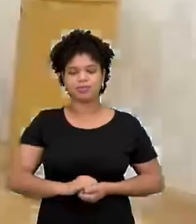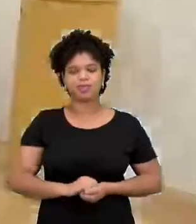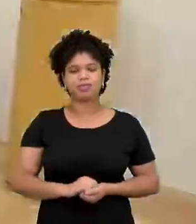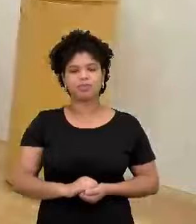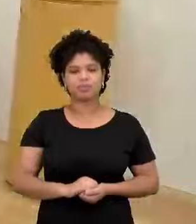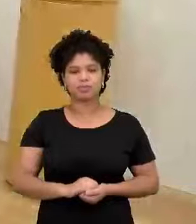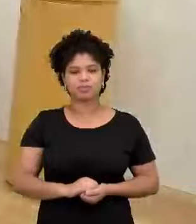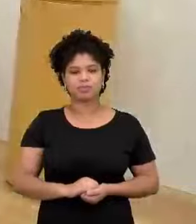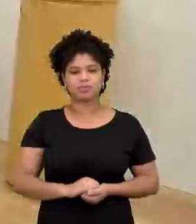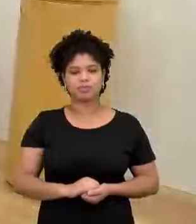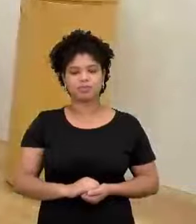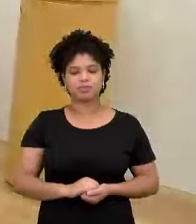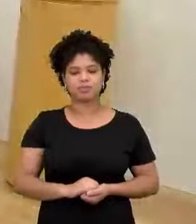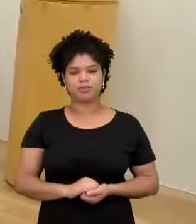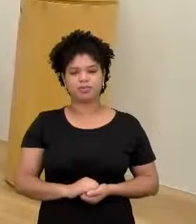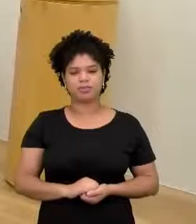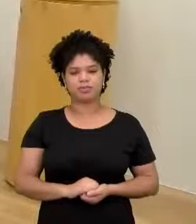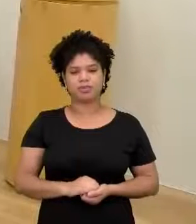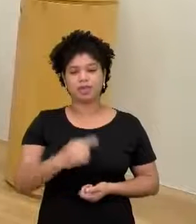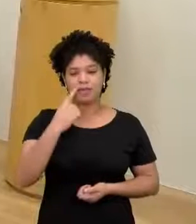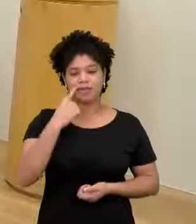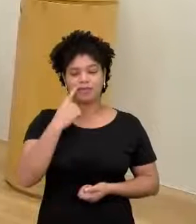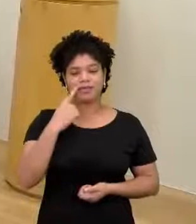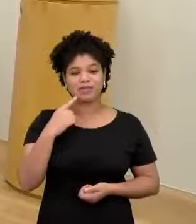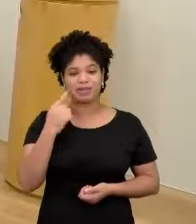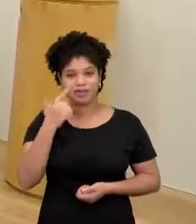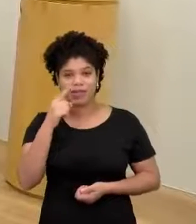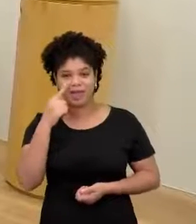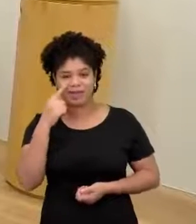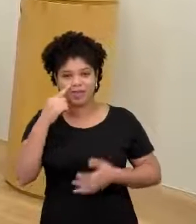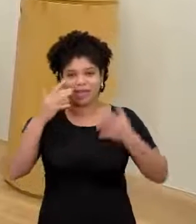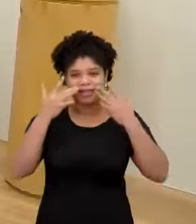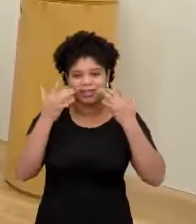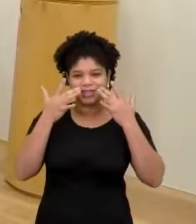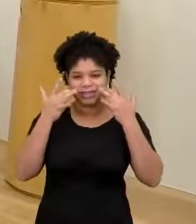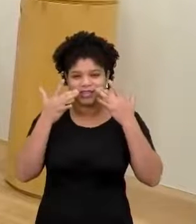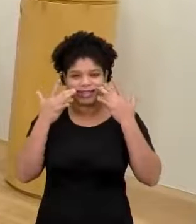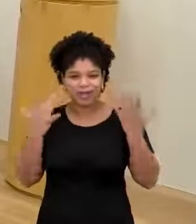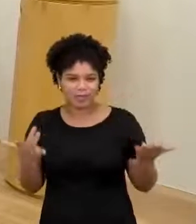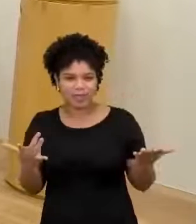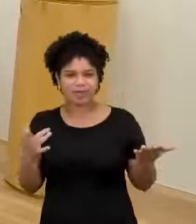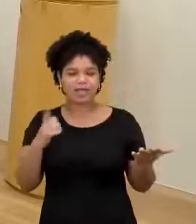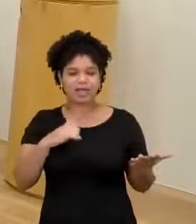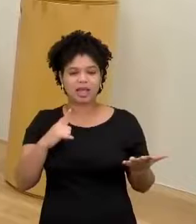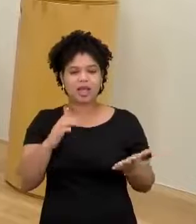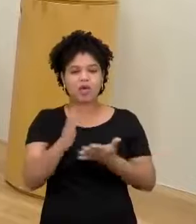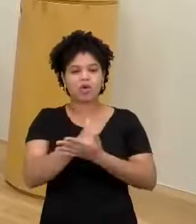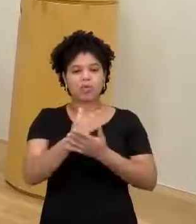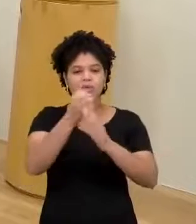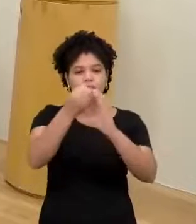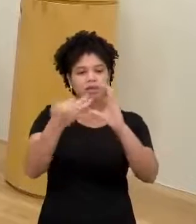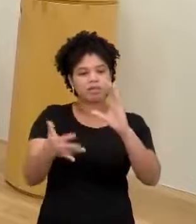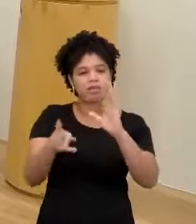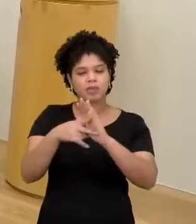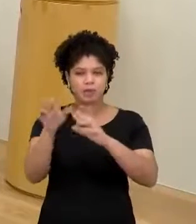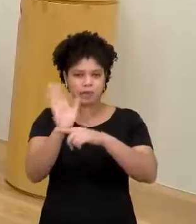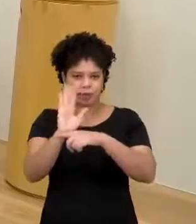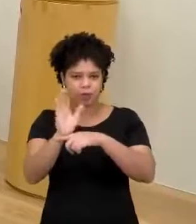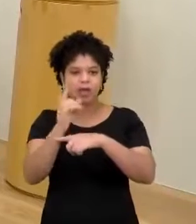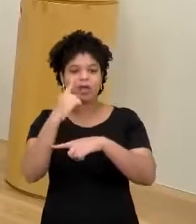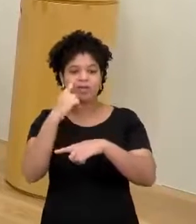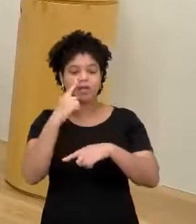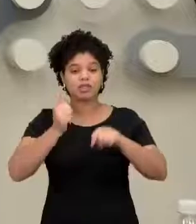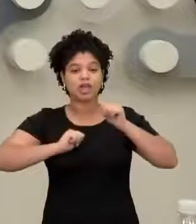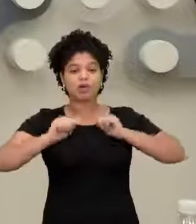2... Então a gente pôde ver aí uma peça de teatro, nós vimos alguns elementos, né, professora Maria Fernanda? Sim, a gente viu